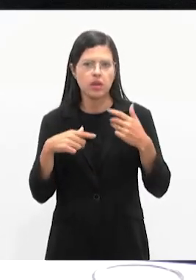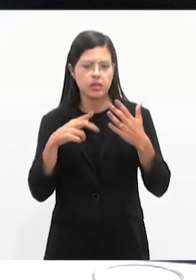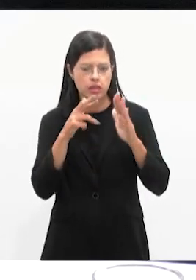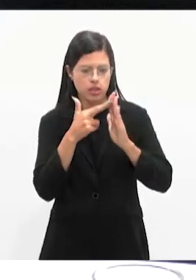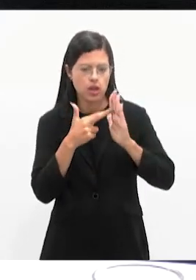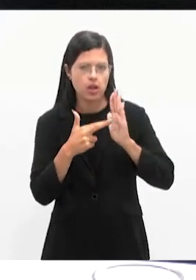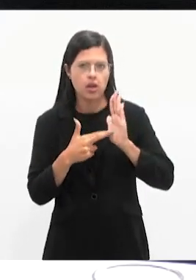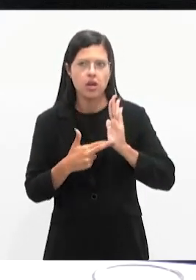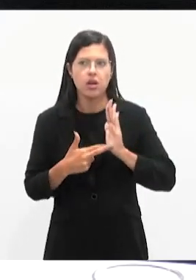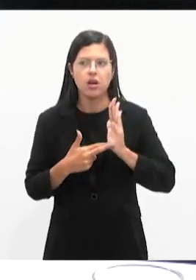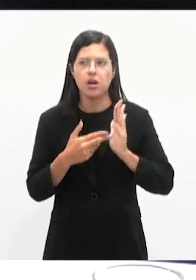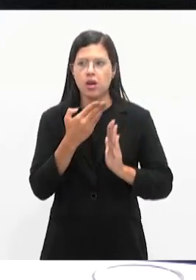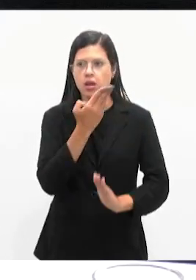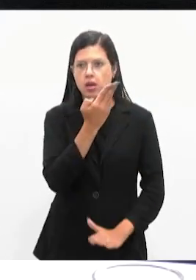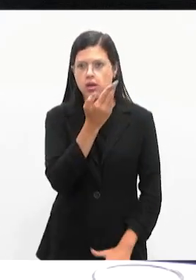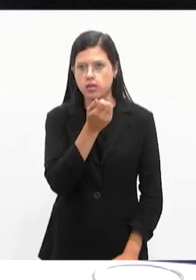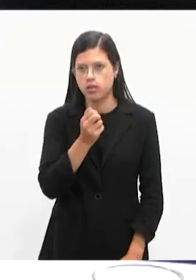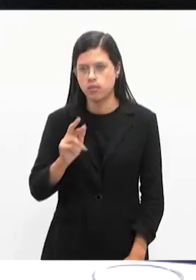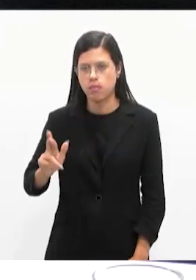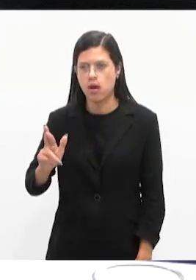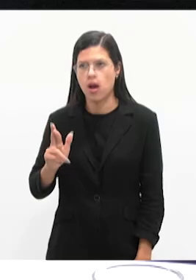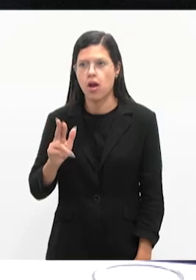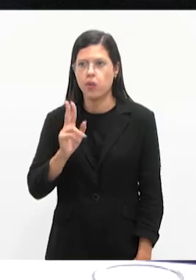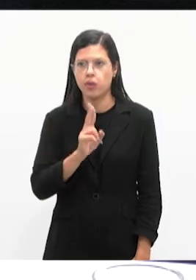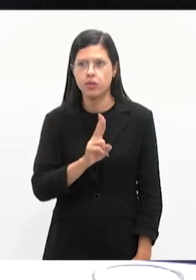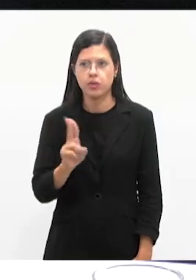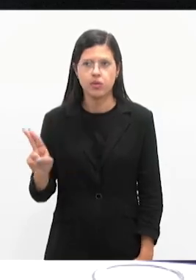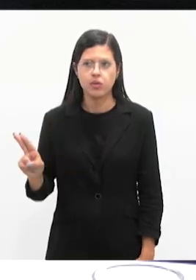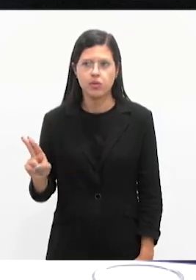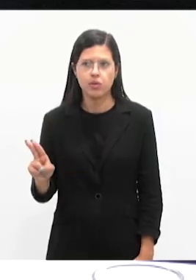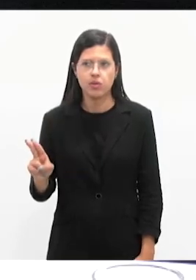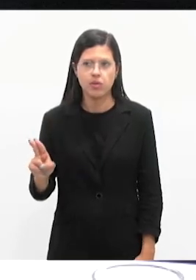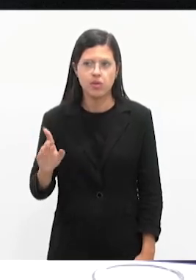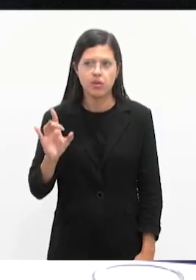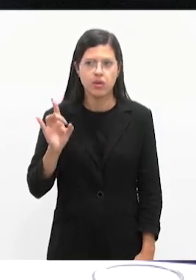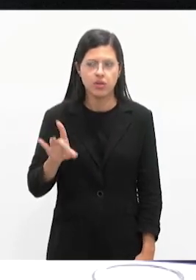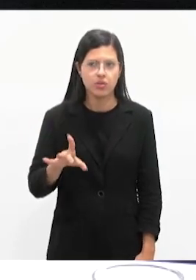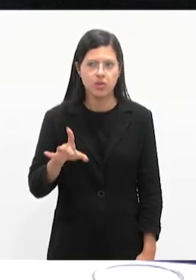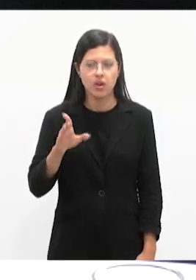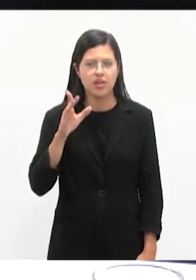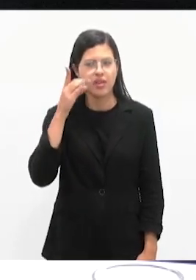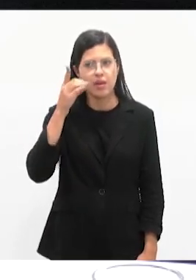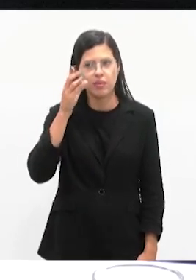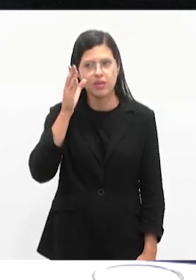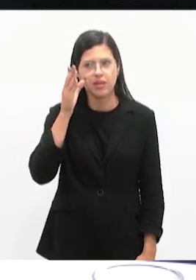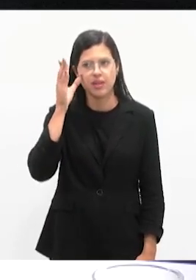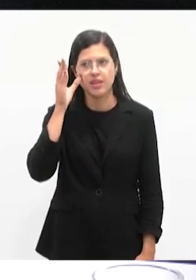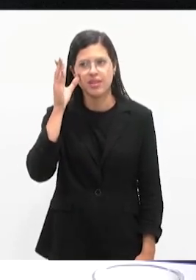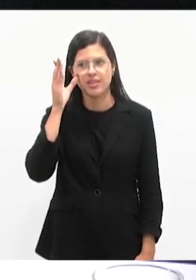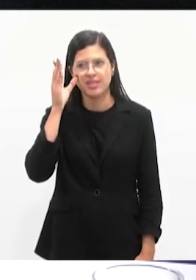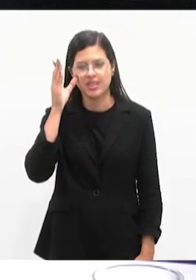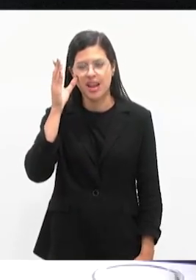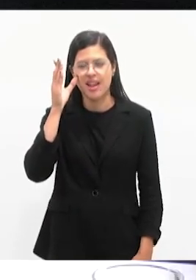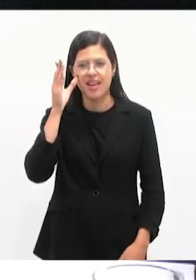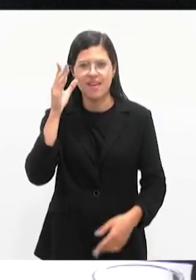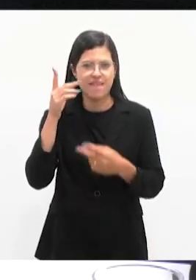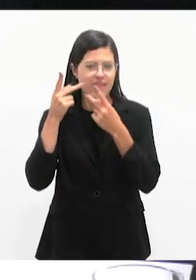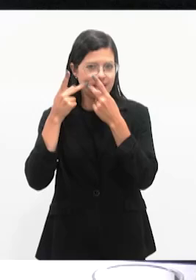esse bar, com esse nome, só vai a deputada Célia, né? Porque Bukowski...